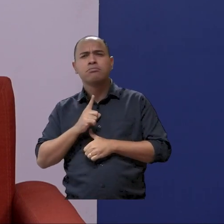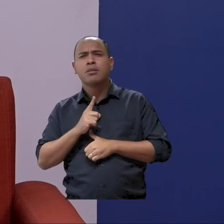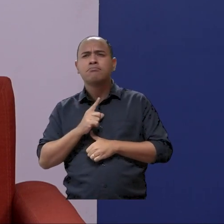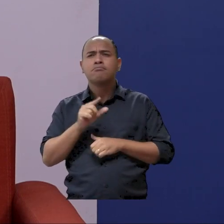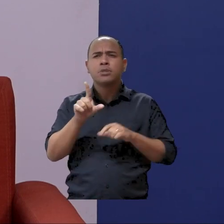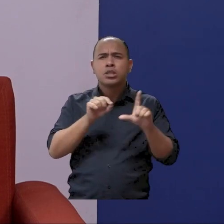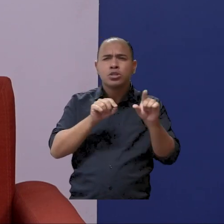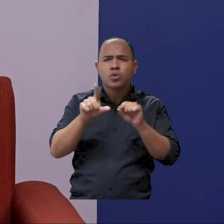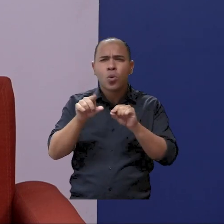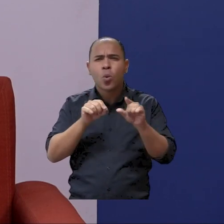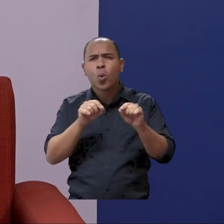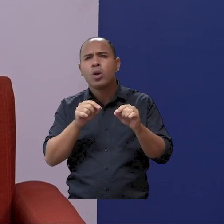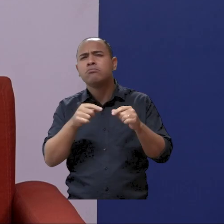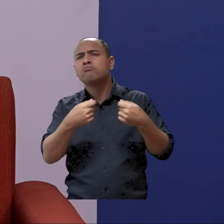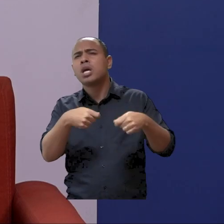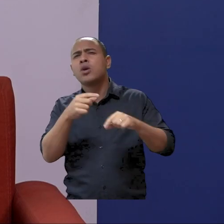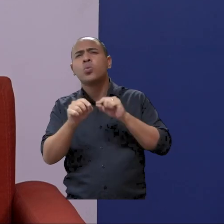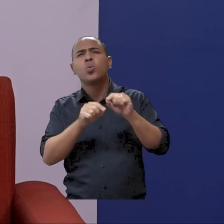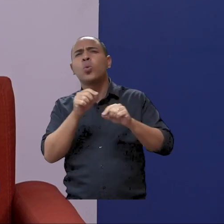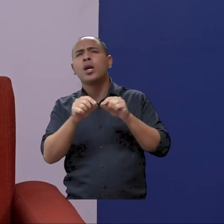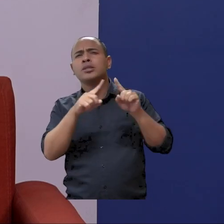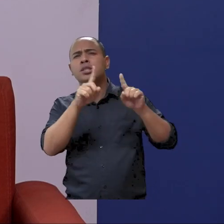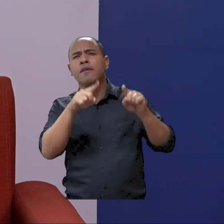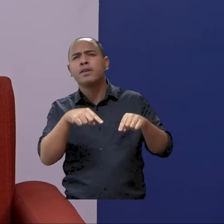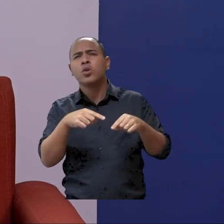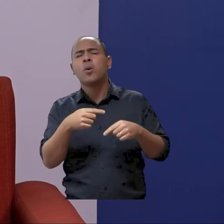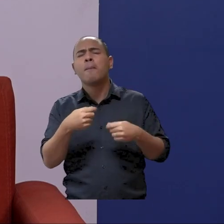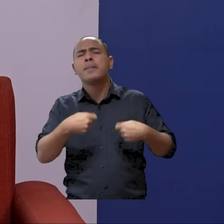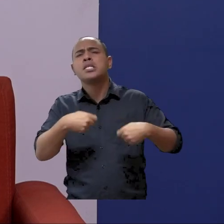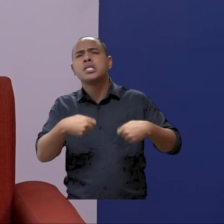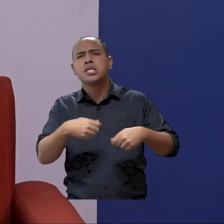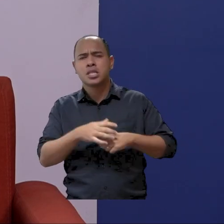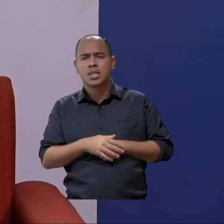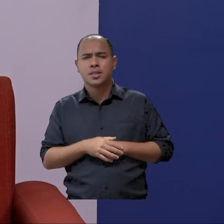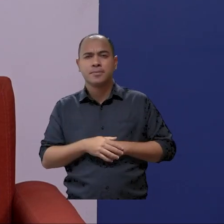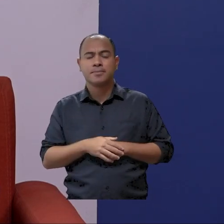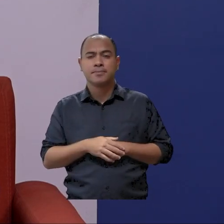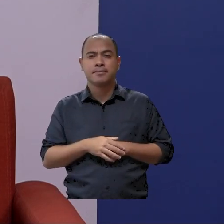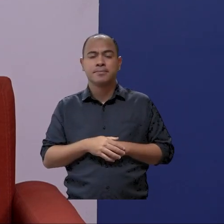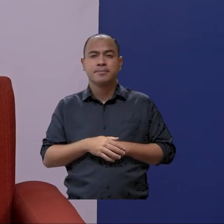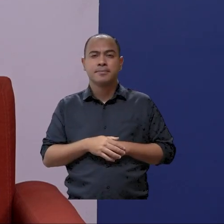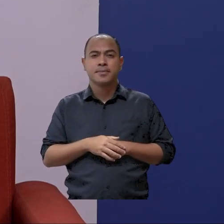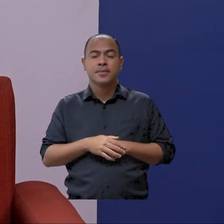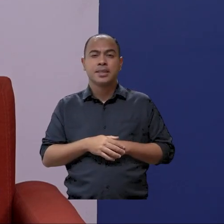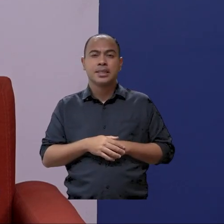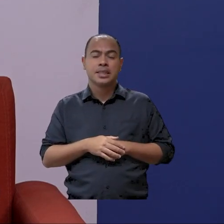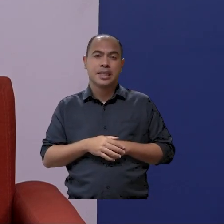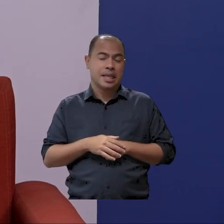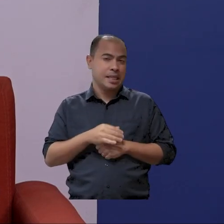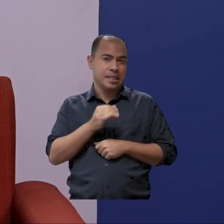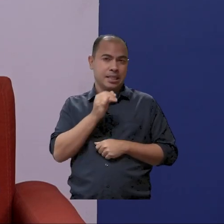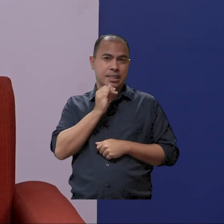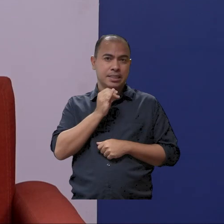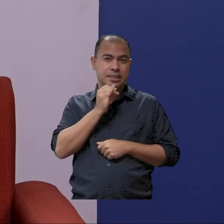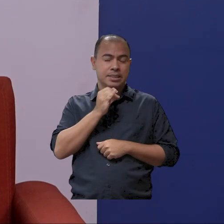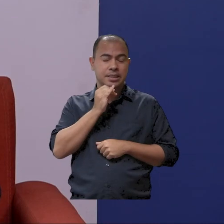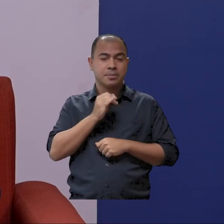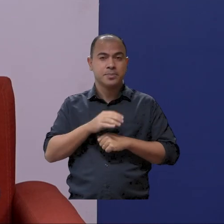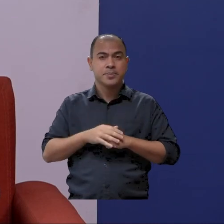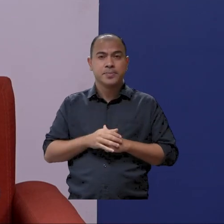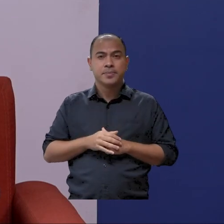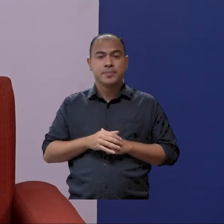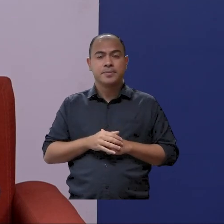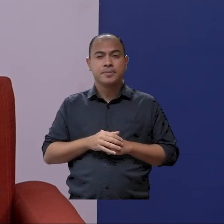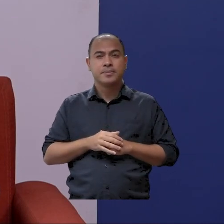identifica quais são as necessidades dos servidores da casa, não é? Então, aí eu posso fazer aqui